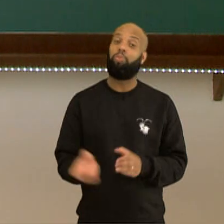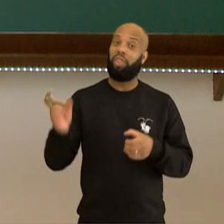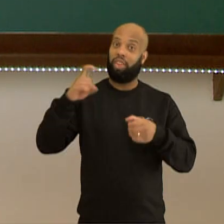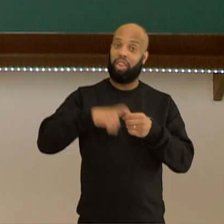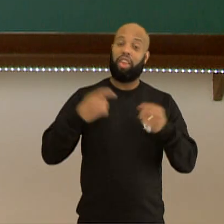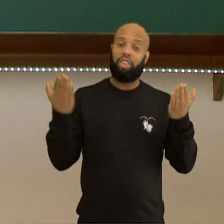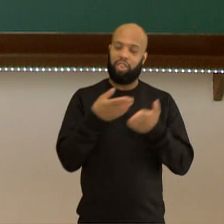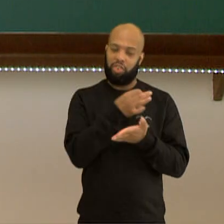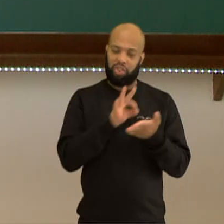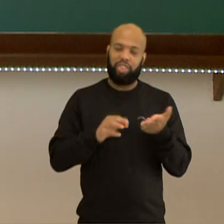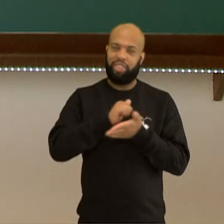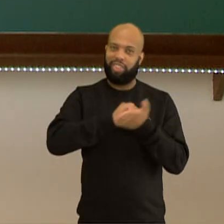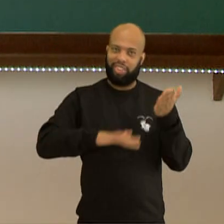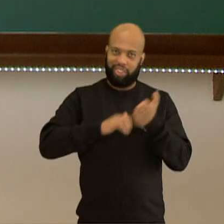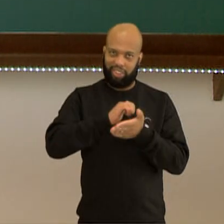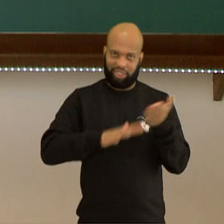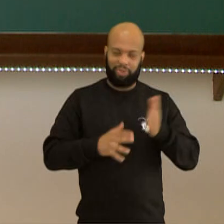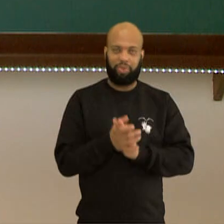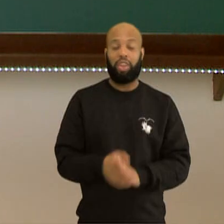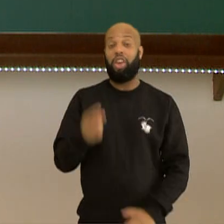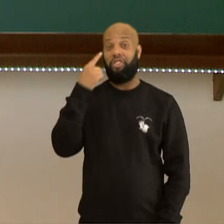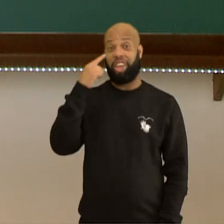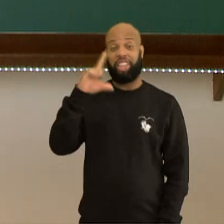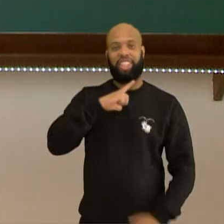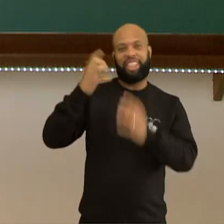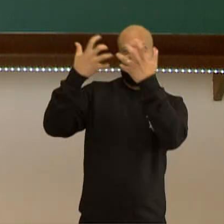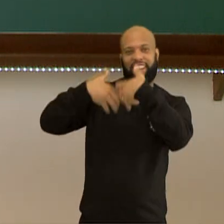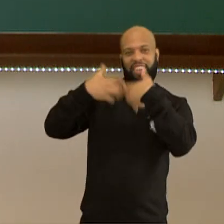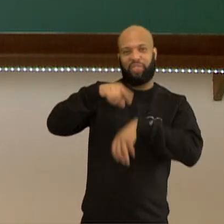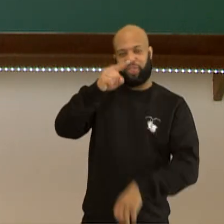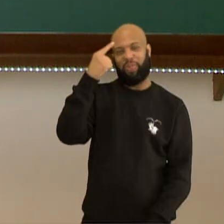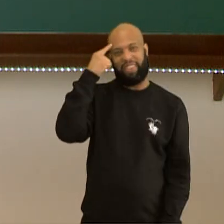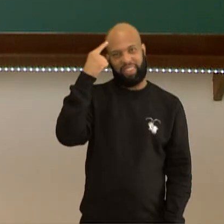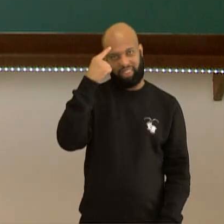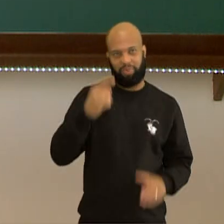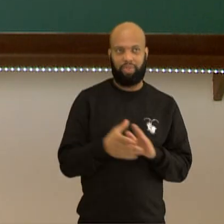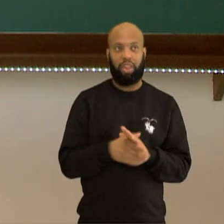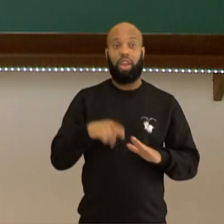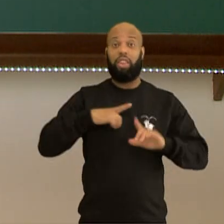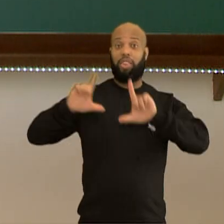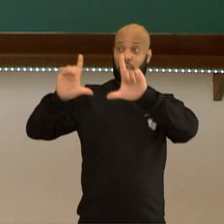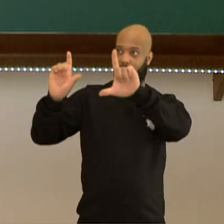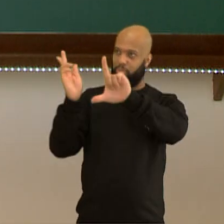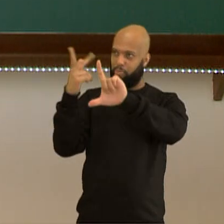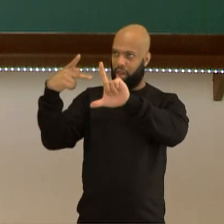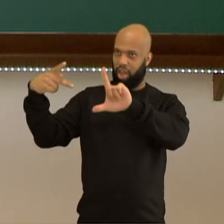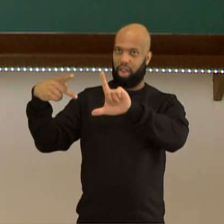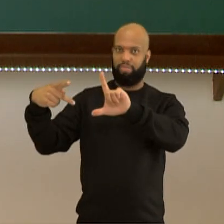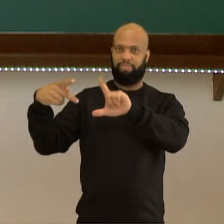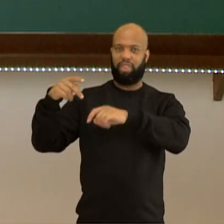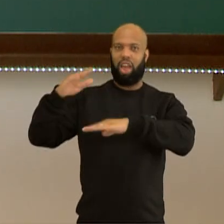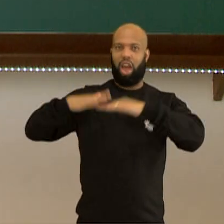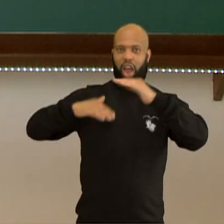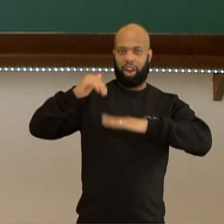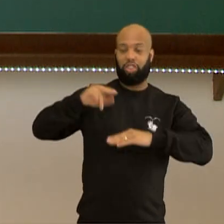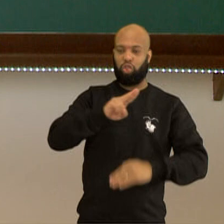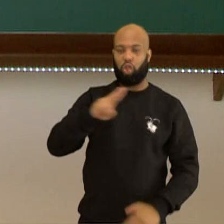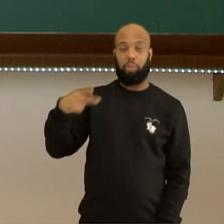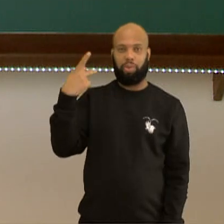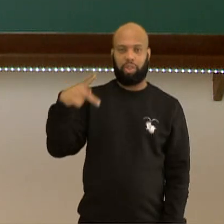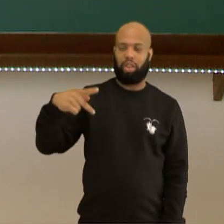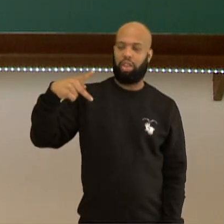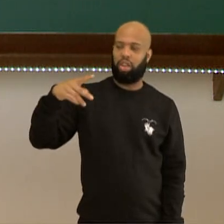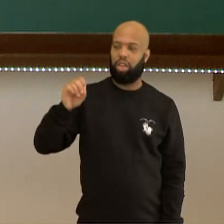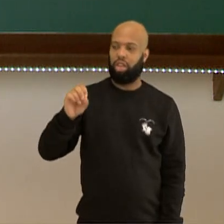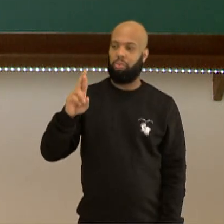Voltamos com a correção da atividade, então ficou ali uma reflexão. E o quadro que foi feito pelo Portinari para a gente analisar.